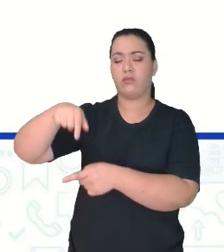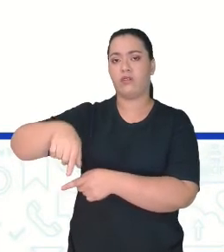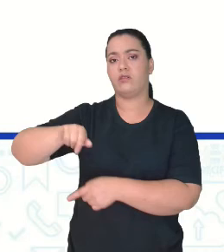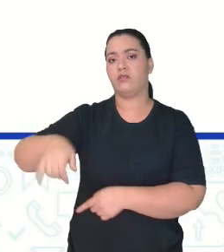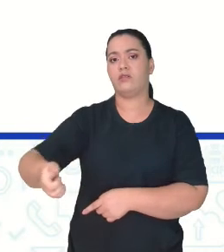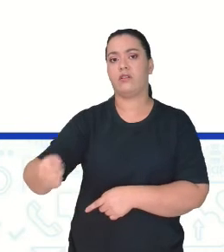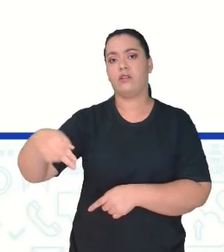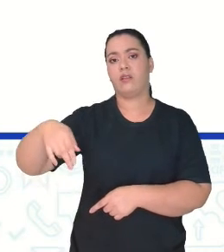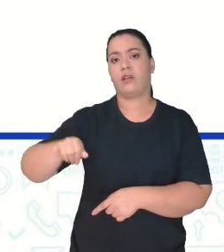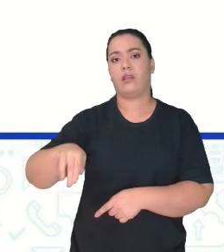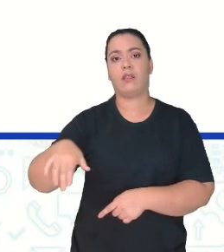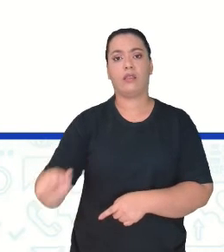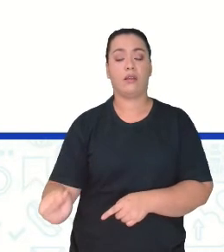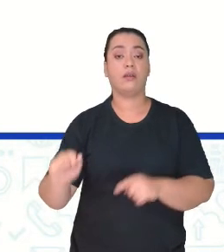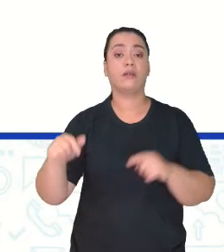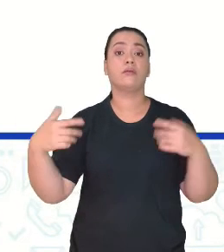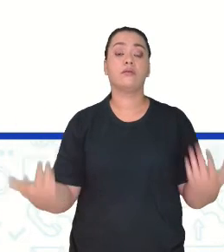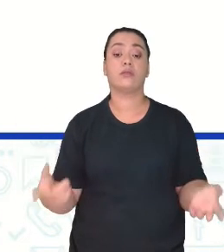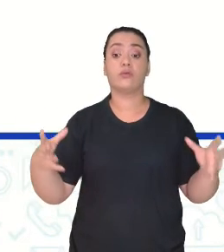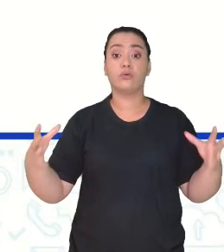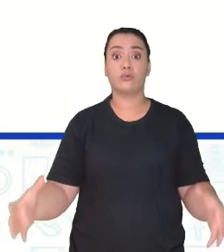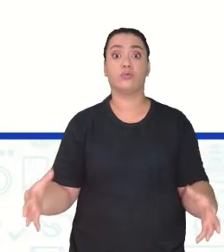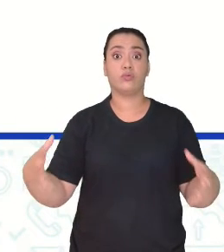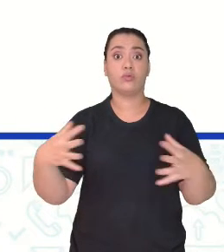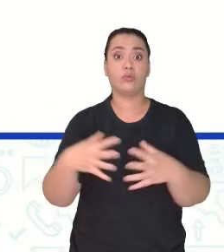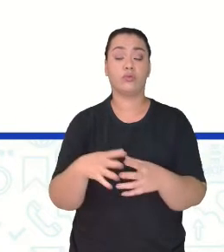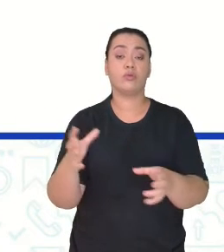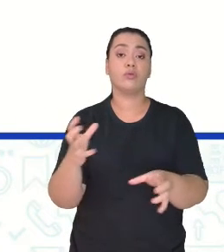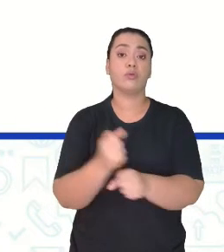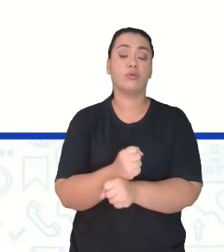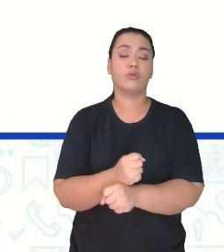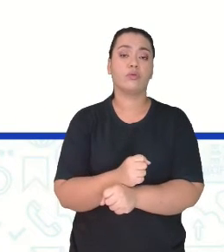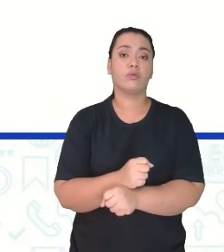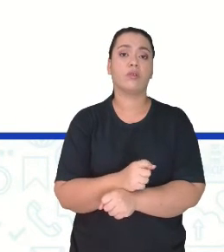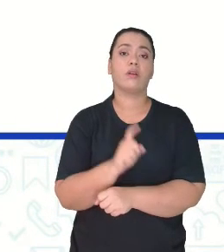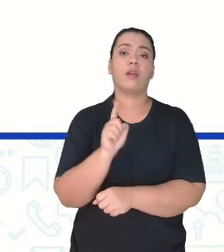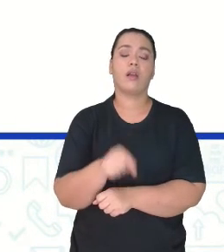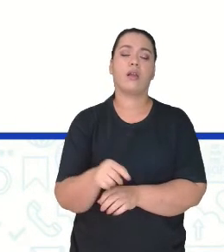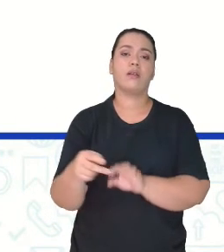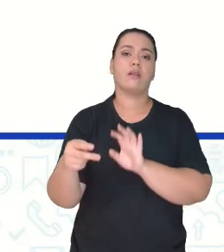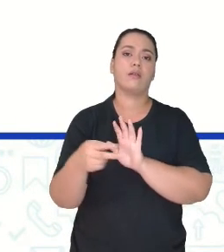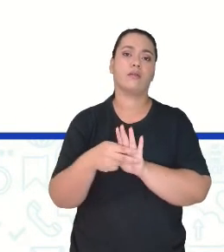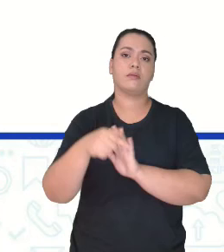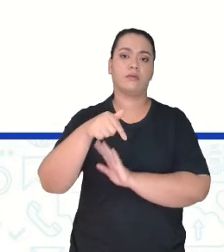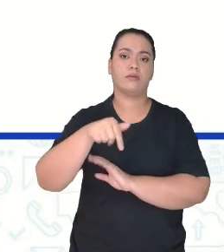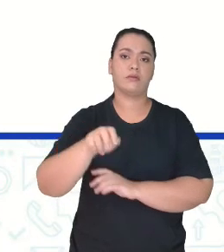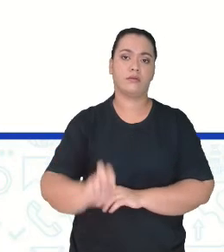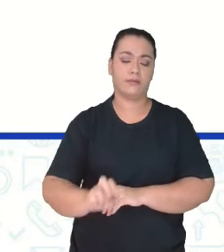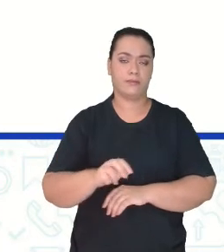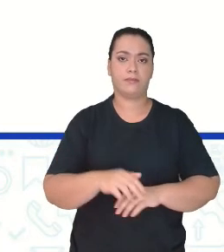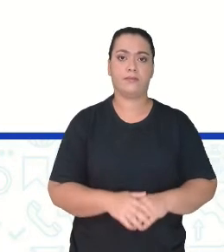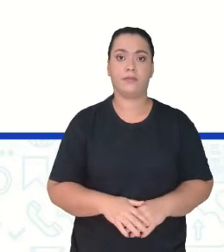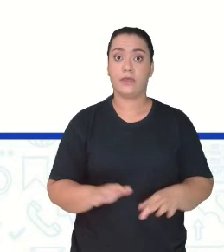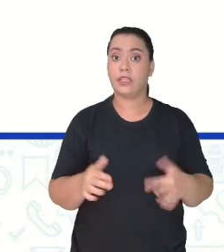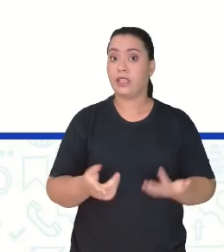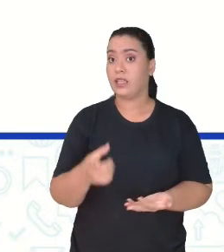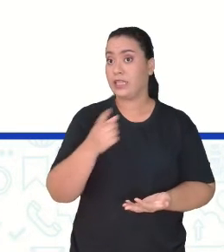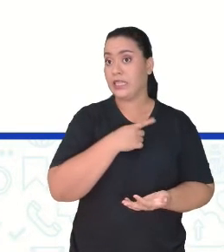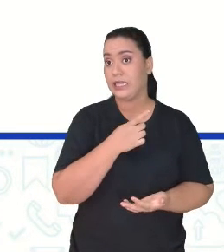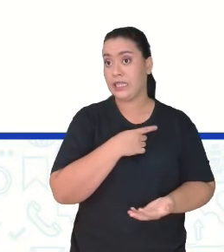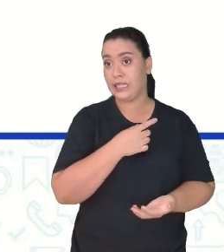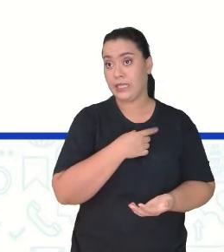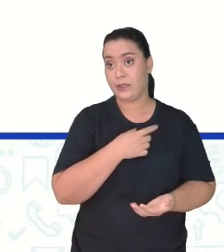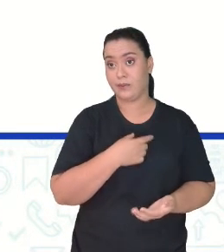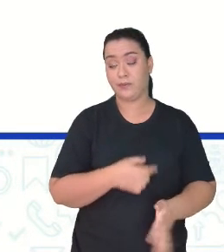Janaína. E isso aí, tudinho, juntos, tem que dar quanto? 75, certo? Então, eu vou ter aí um total